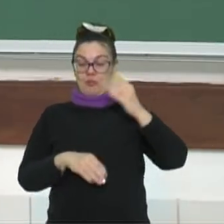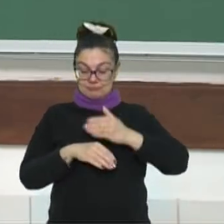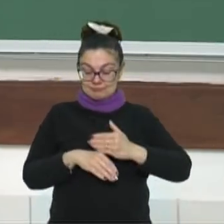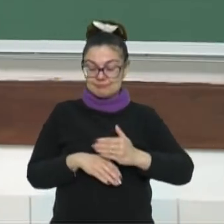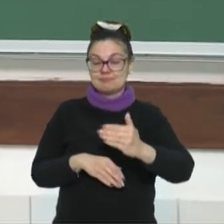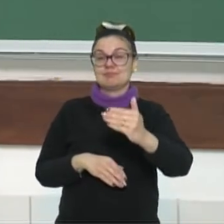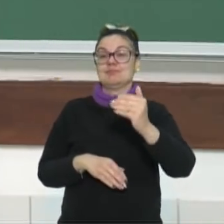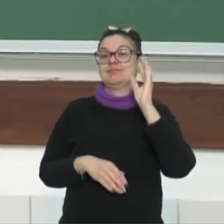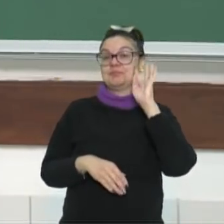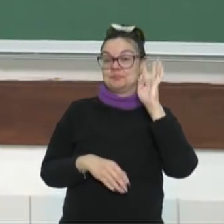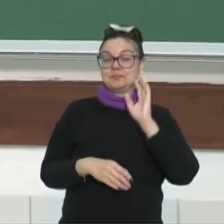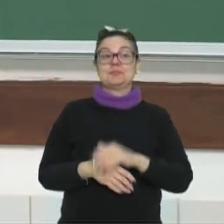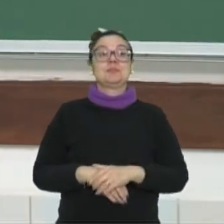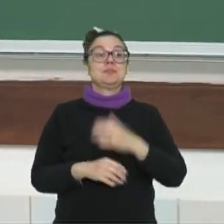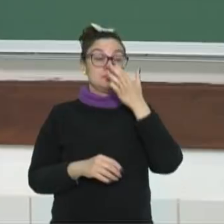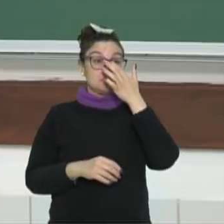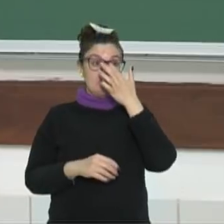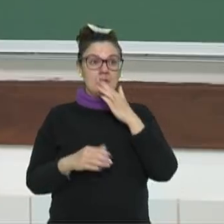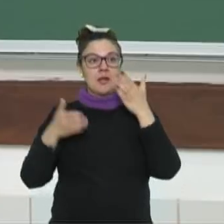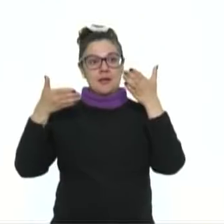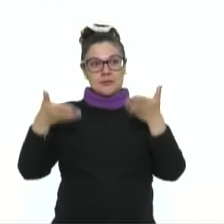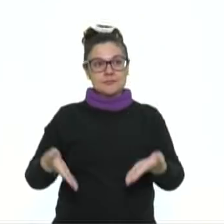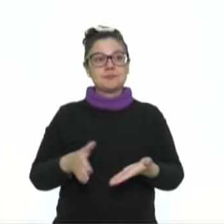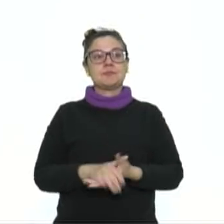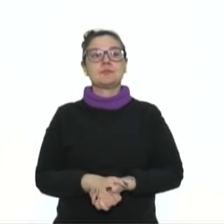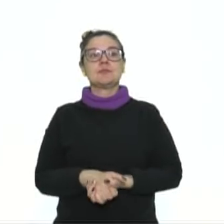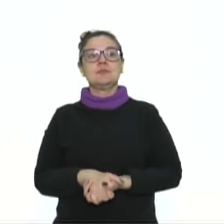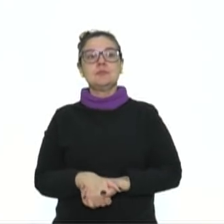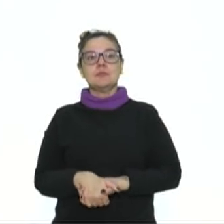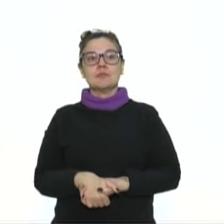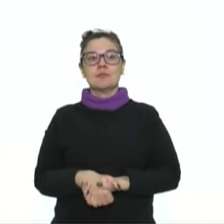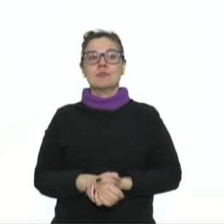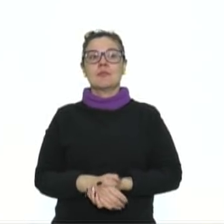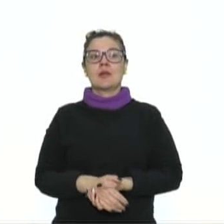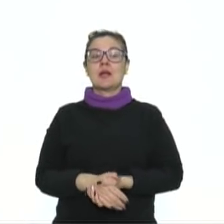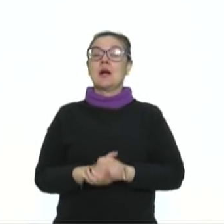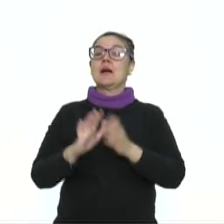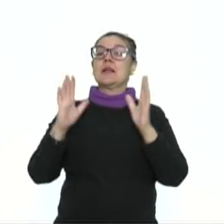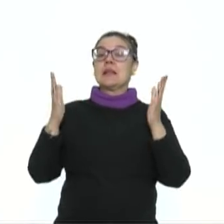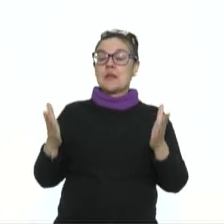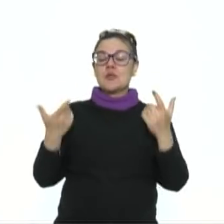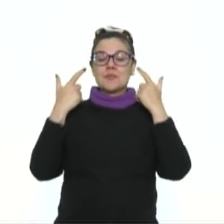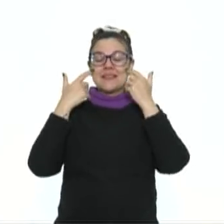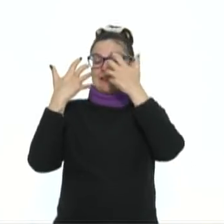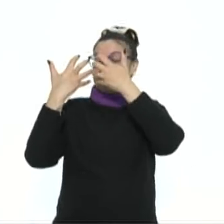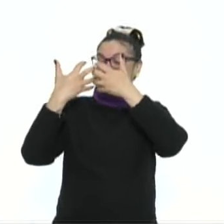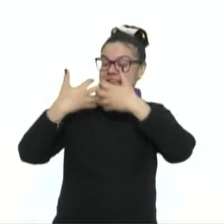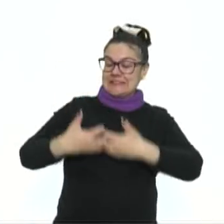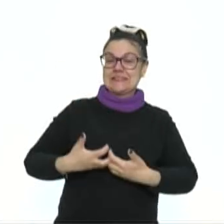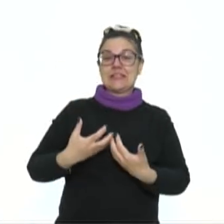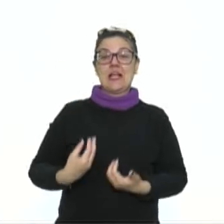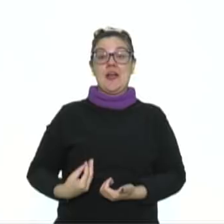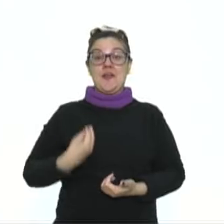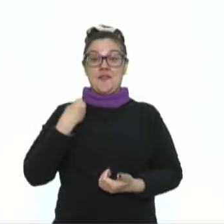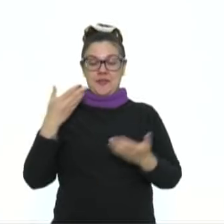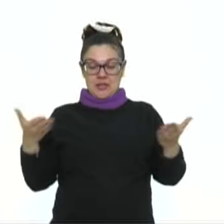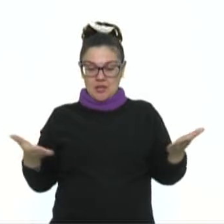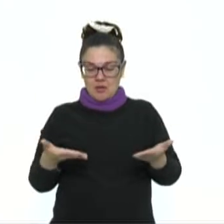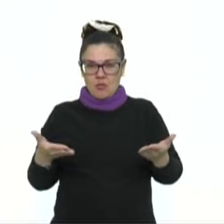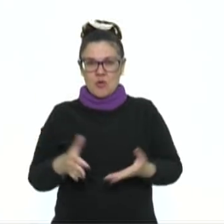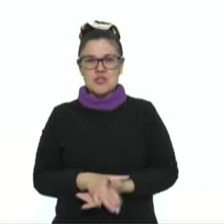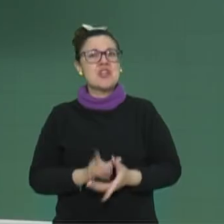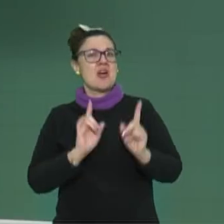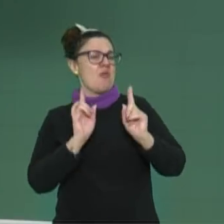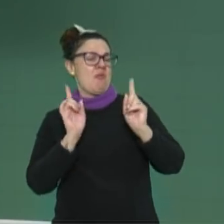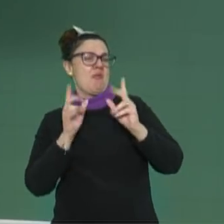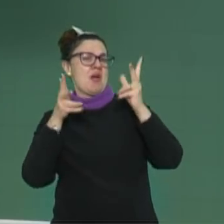reflexão. Por isso, nós precisamos abordar a complexidade da vida atual. Ela já não é mais da